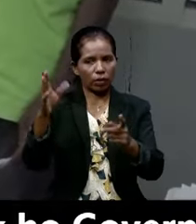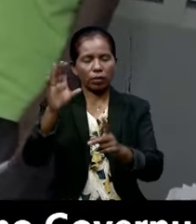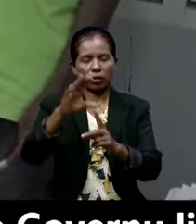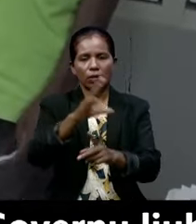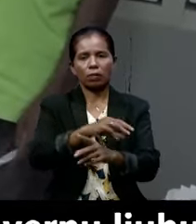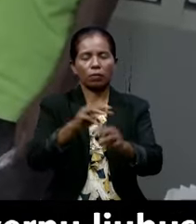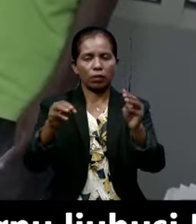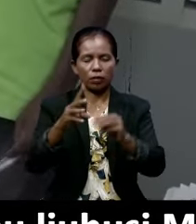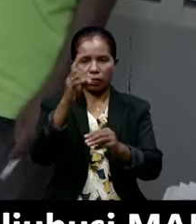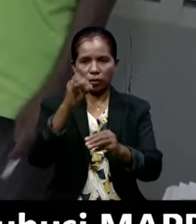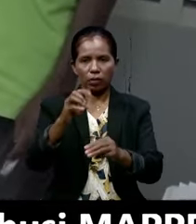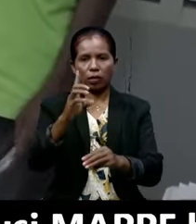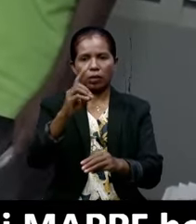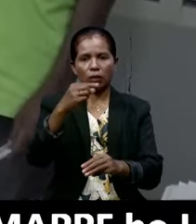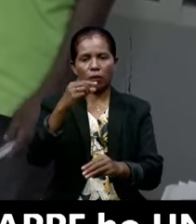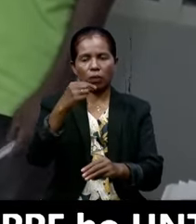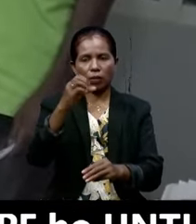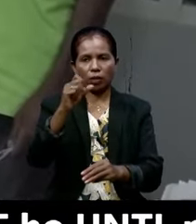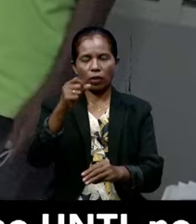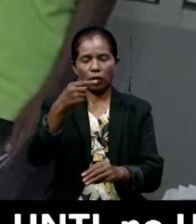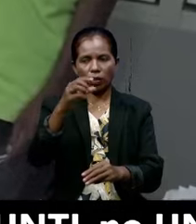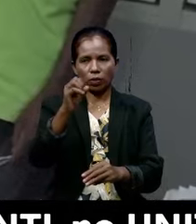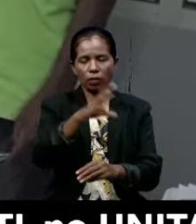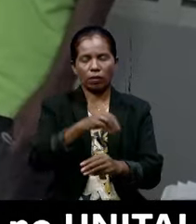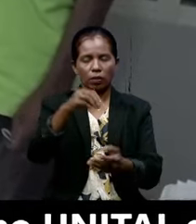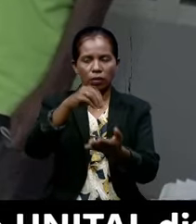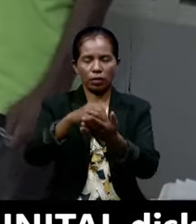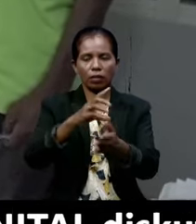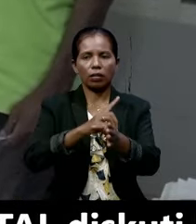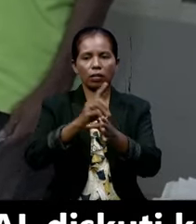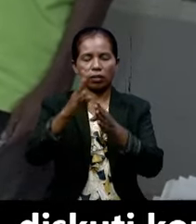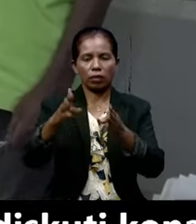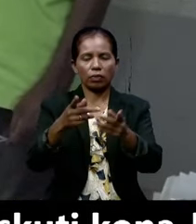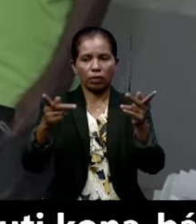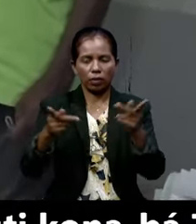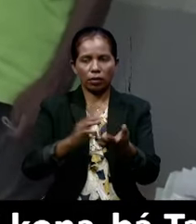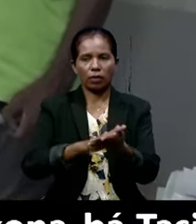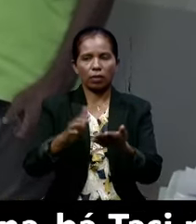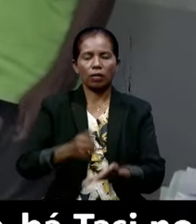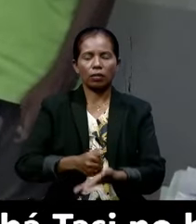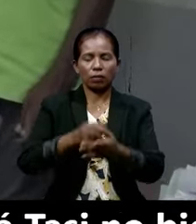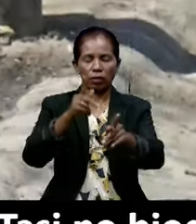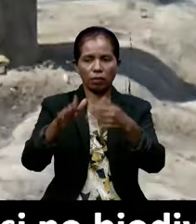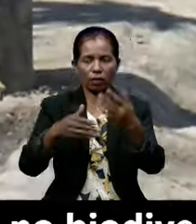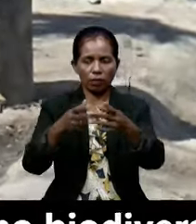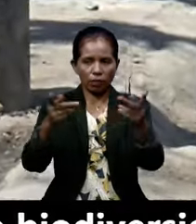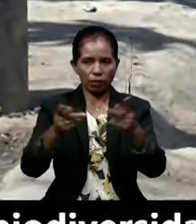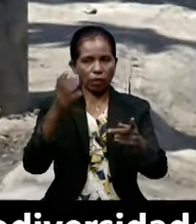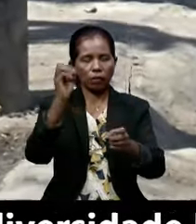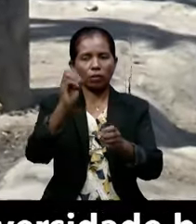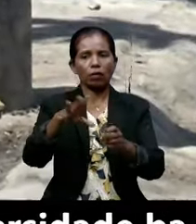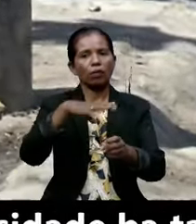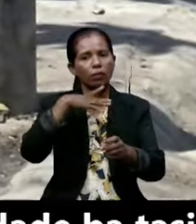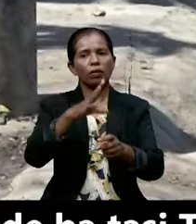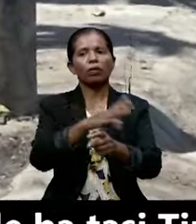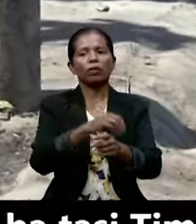Saneamentu Munisipiu Dili, Domingo Soriano dos Santos, lixeira ne, monta usi direção meio ambiente, onde facilita a comunidade e a área refere, onde soe for, maybe